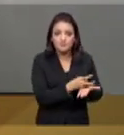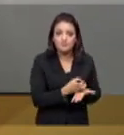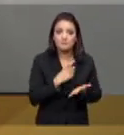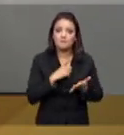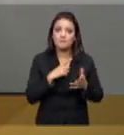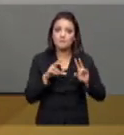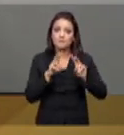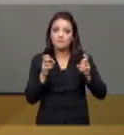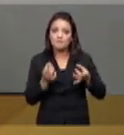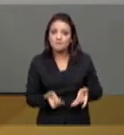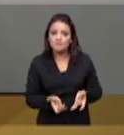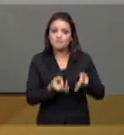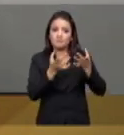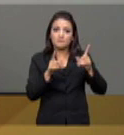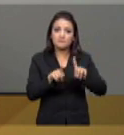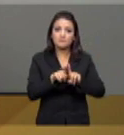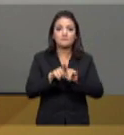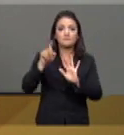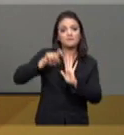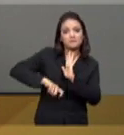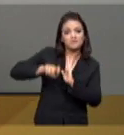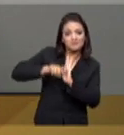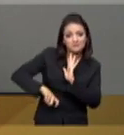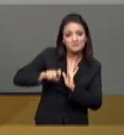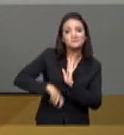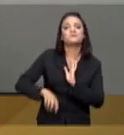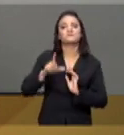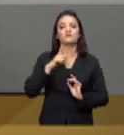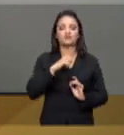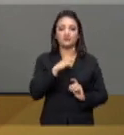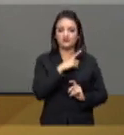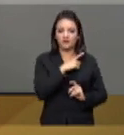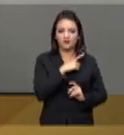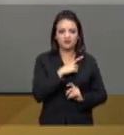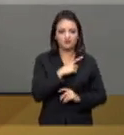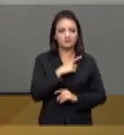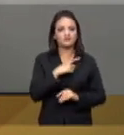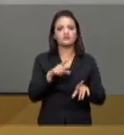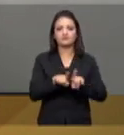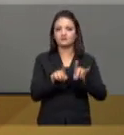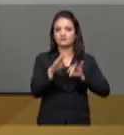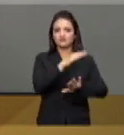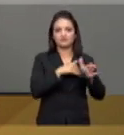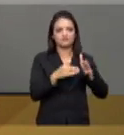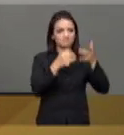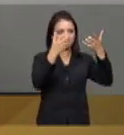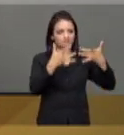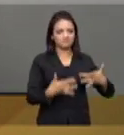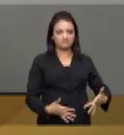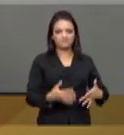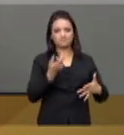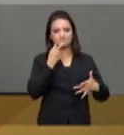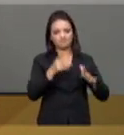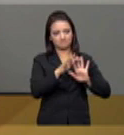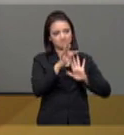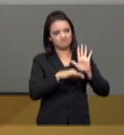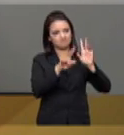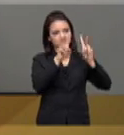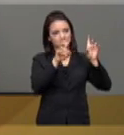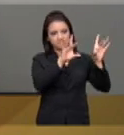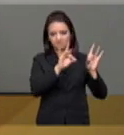vendas, os abatimentos e os impostos. Transcrevo ainda toda a argumentação apresentada pela